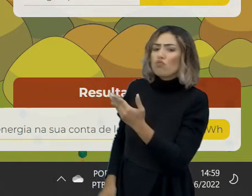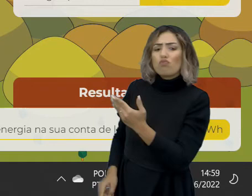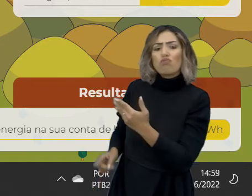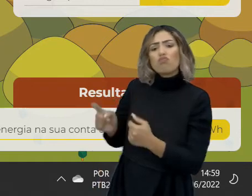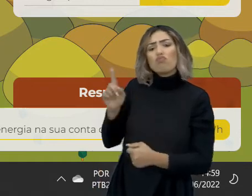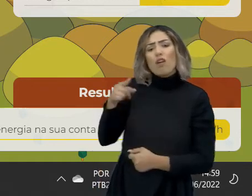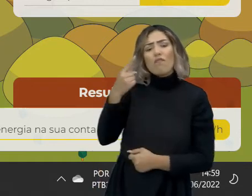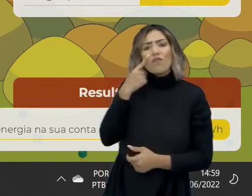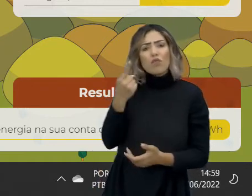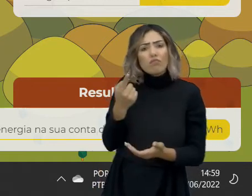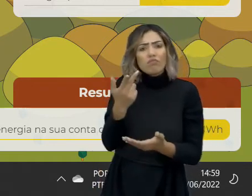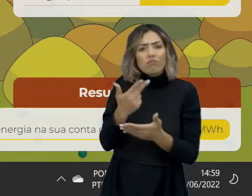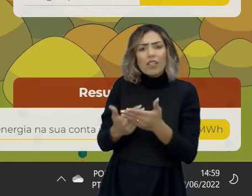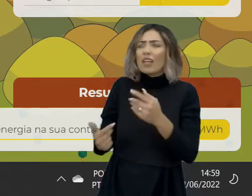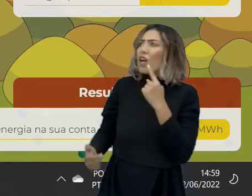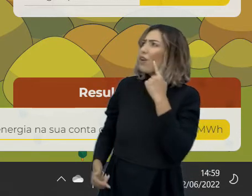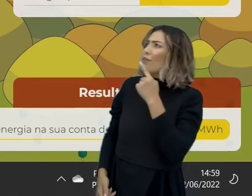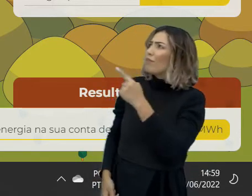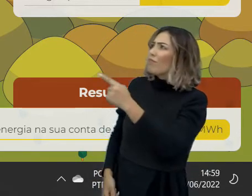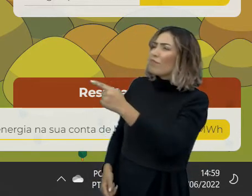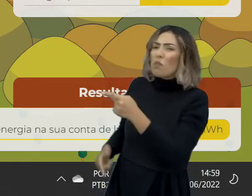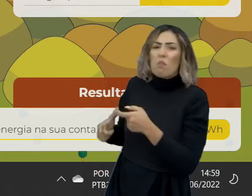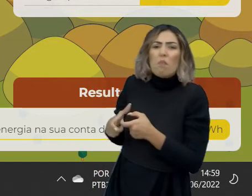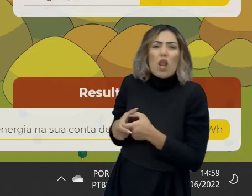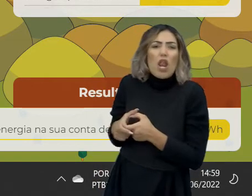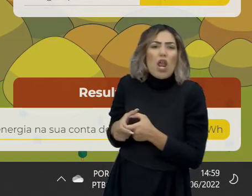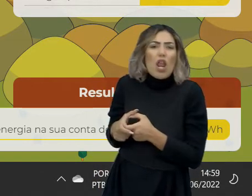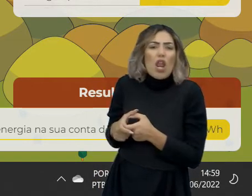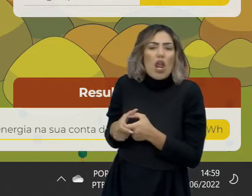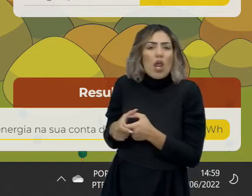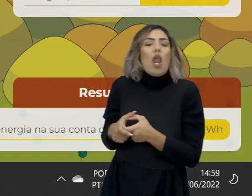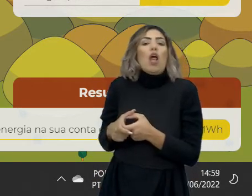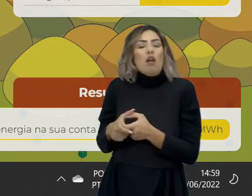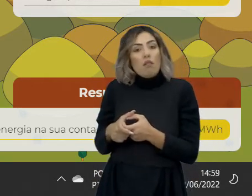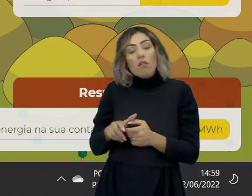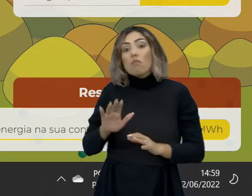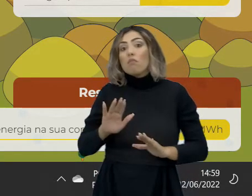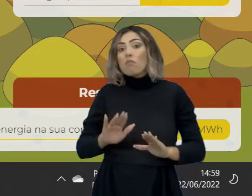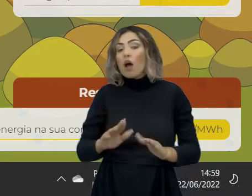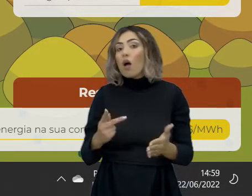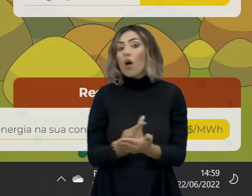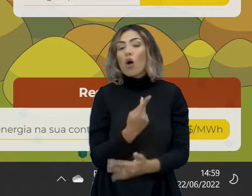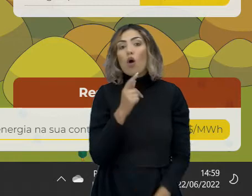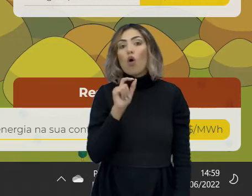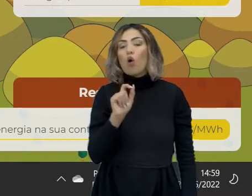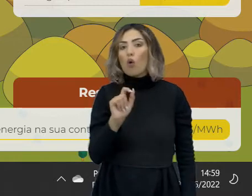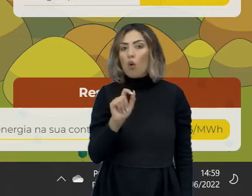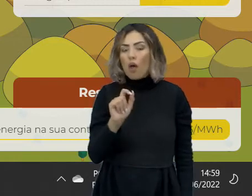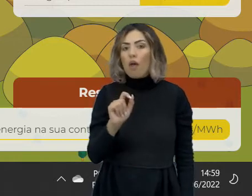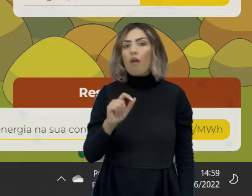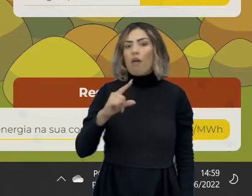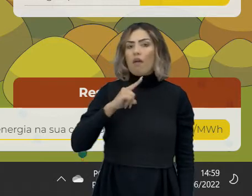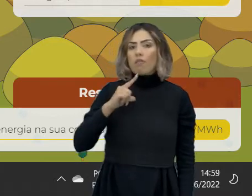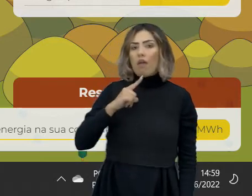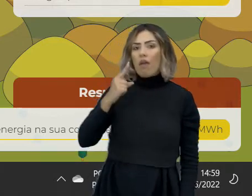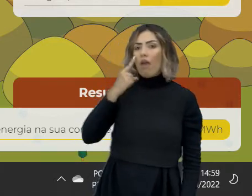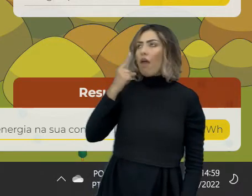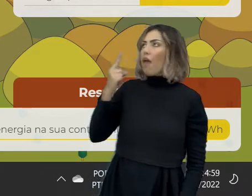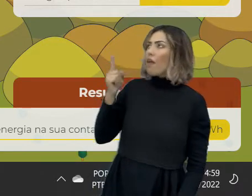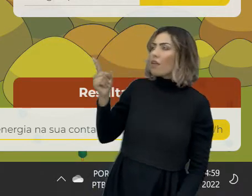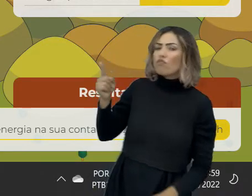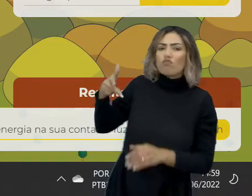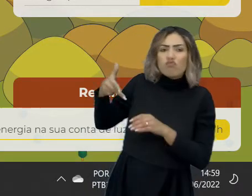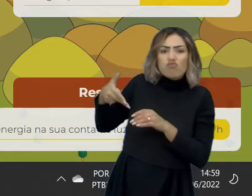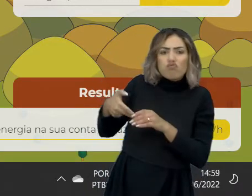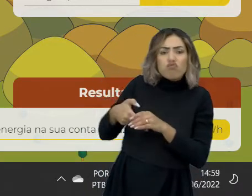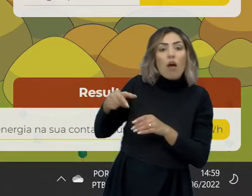Pelo desenho aqui, ela é pequena mesmo. Ocupa pouco espaço. Acontece que o combustível é o urânio, né? Um dos